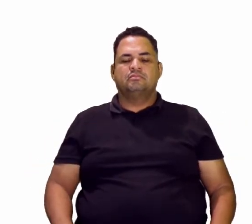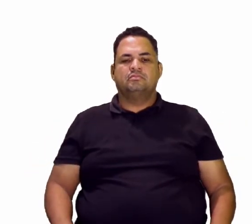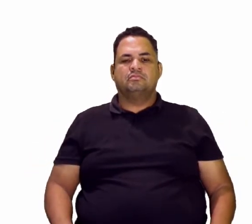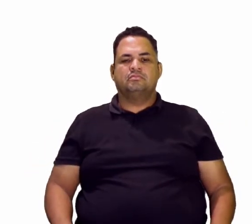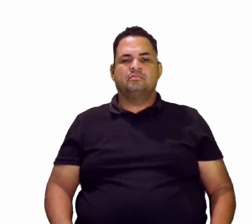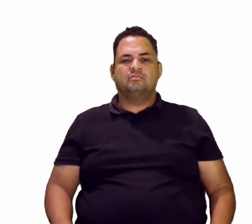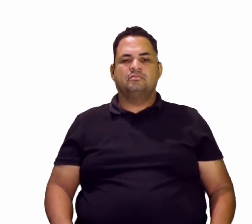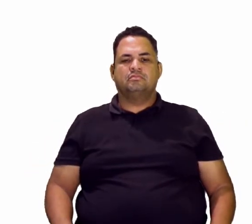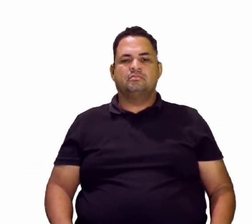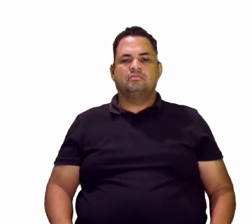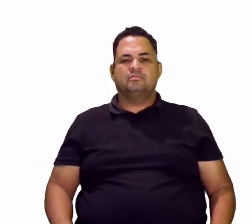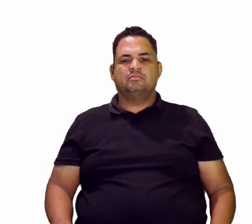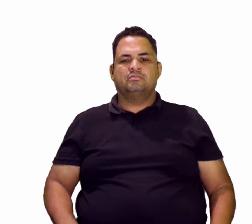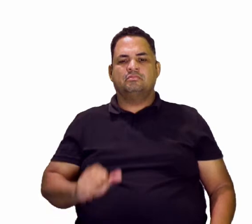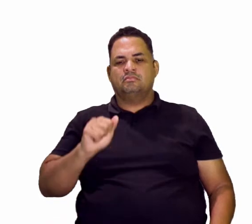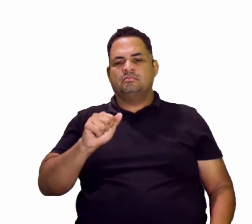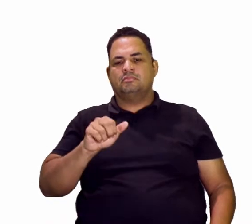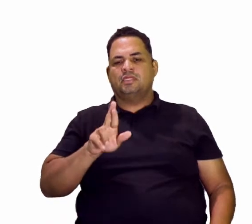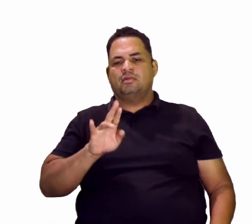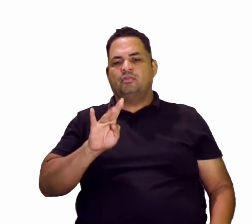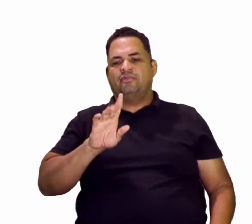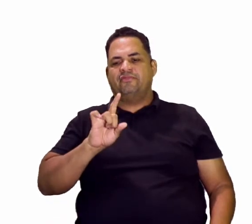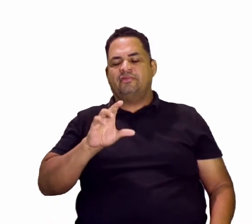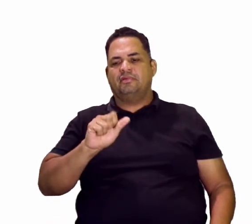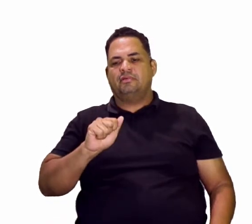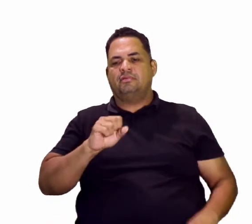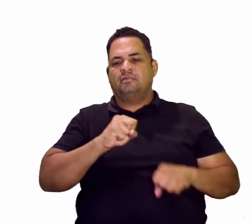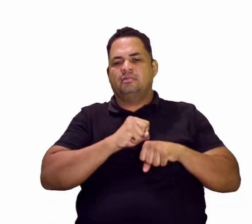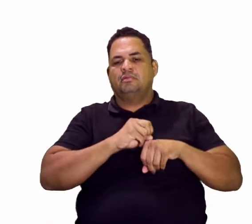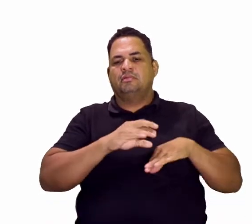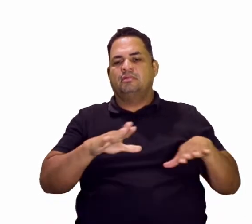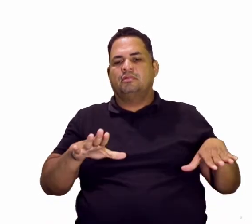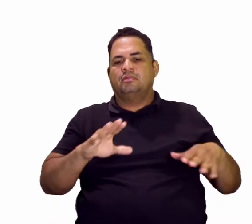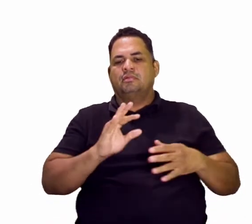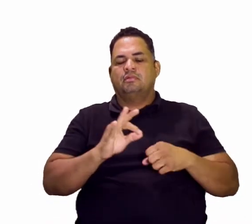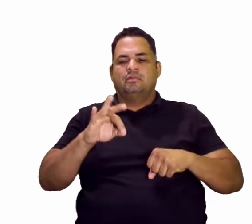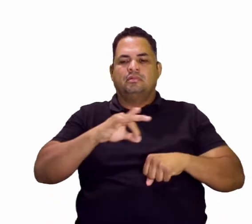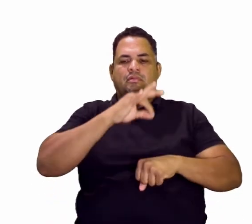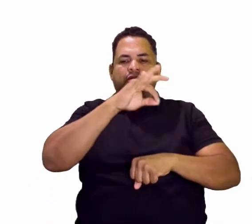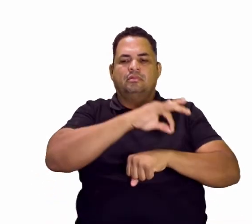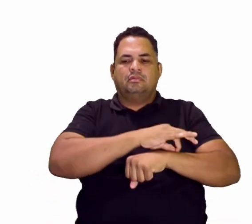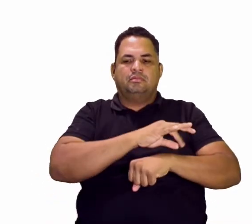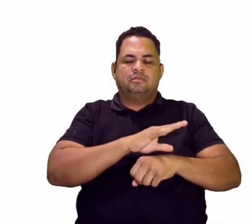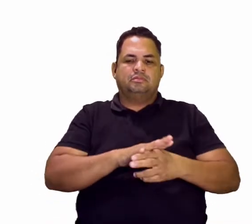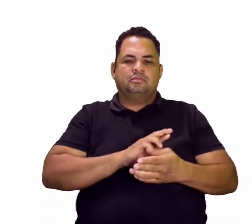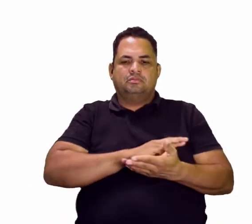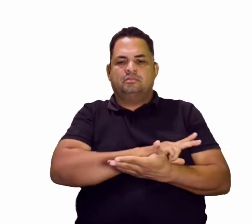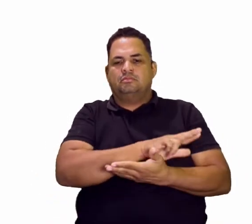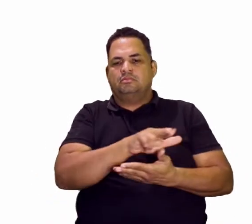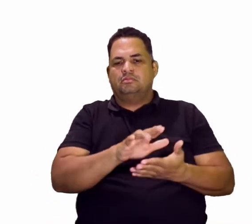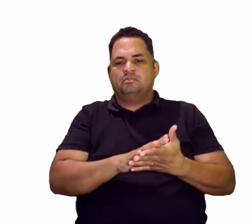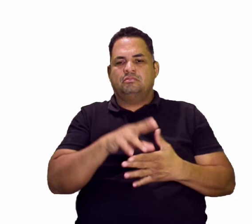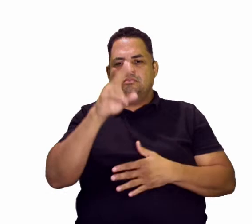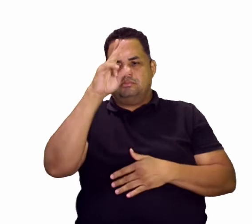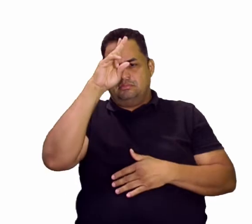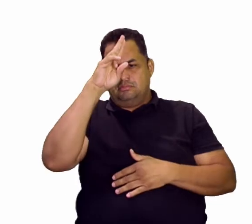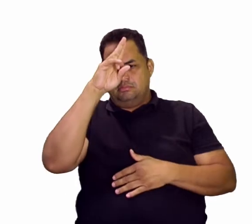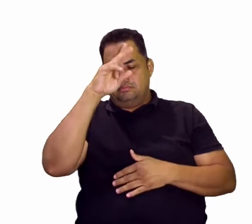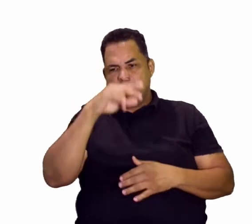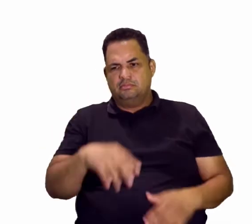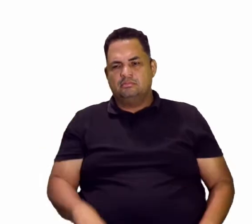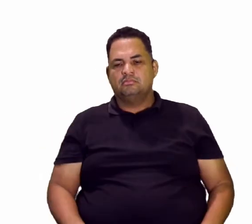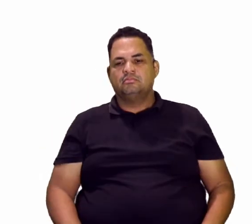transcriptase reversa, o arbovírus, que é transmitido pelos mosquitos, insetos, tá? Mas vou colocar aqui